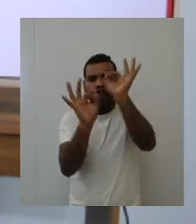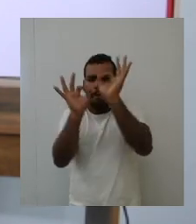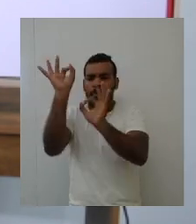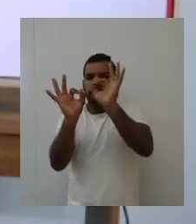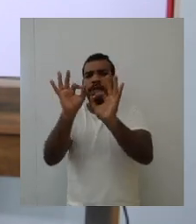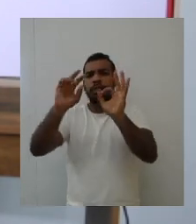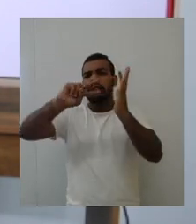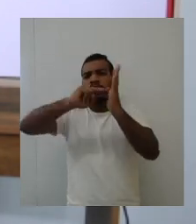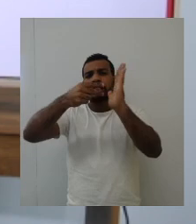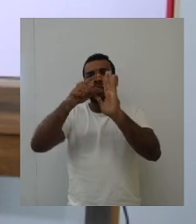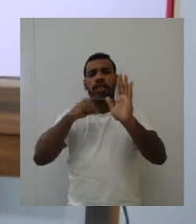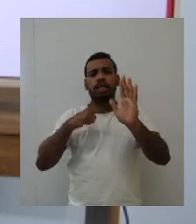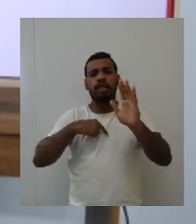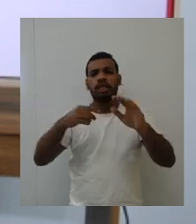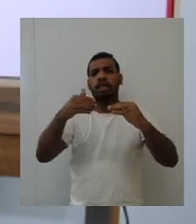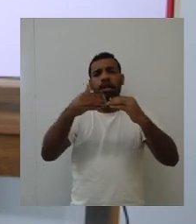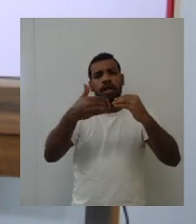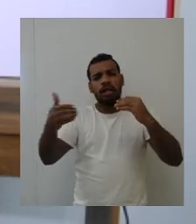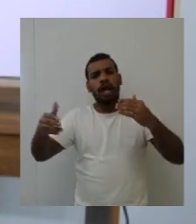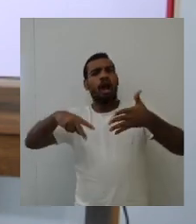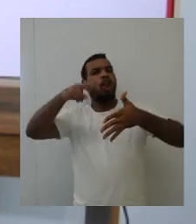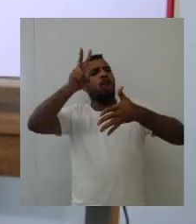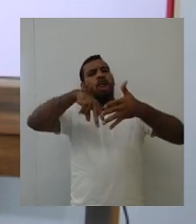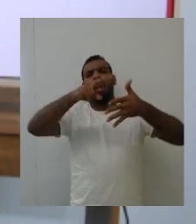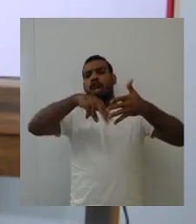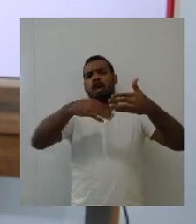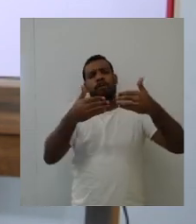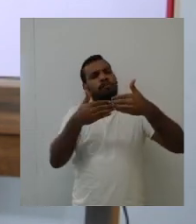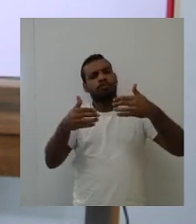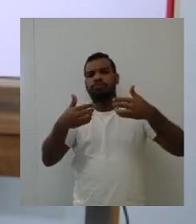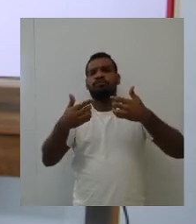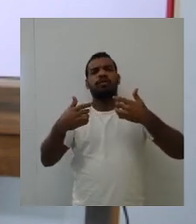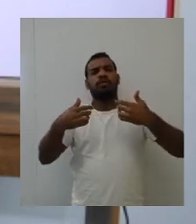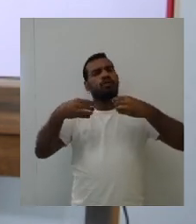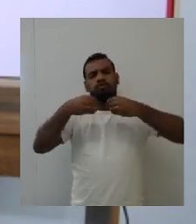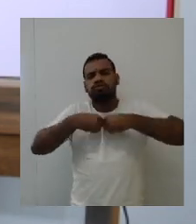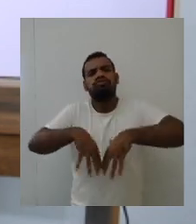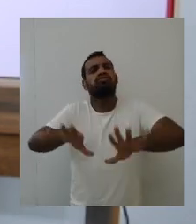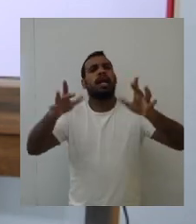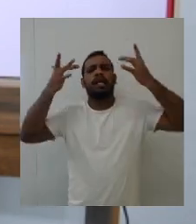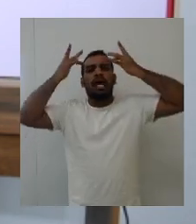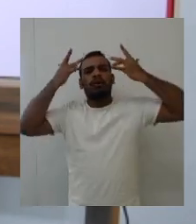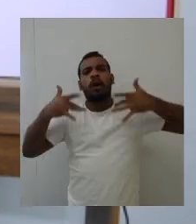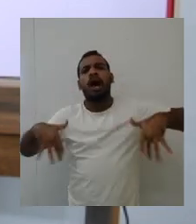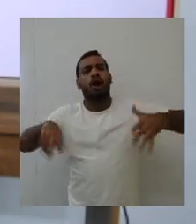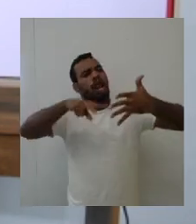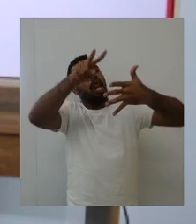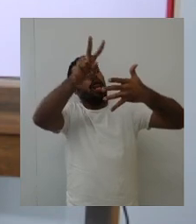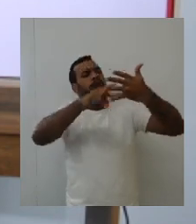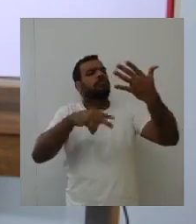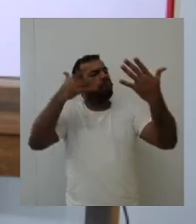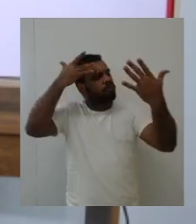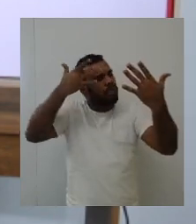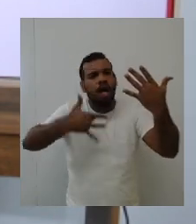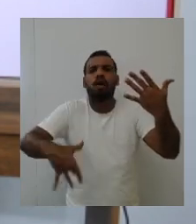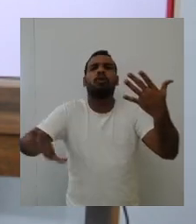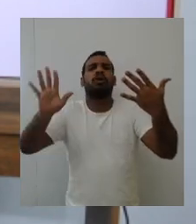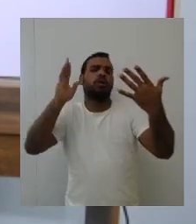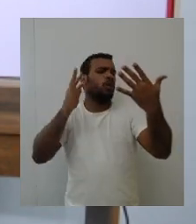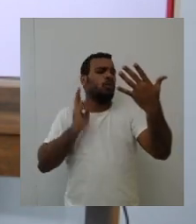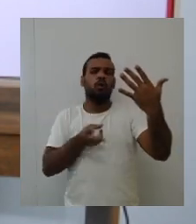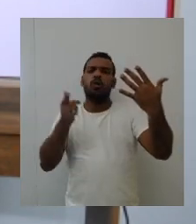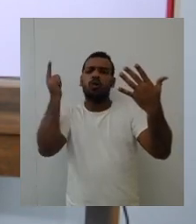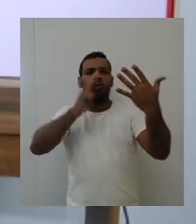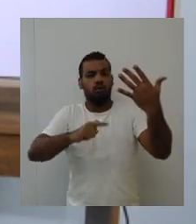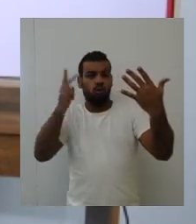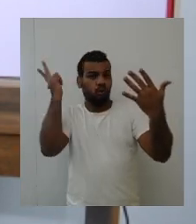que a gente chama de fluidez de leitura, não é? A leitura ela se torna fluida, você vai conseguir desenvolver essa leitura e